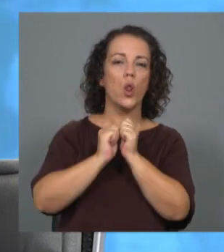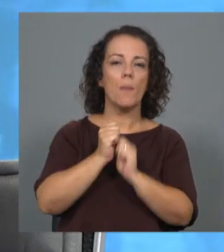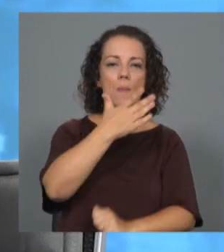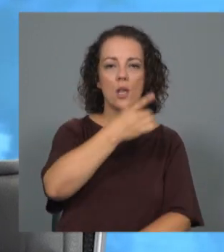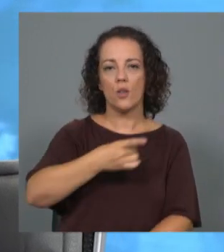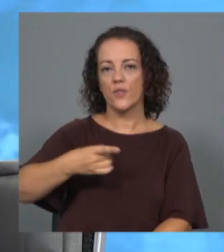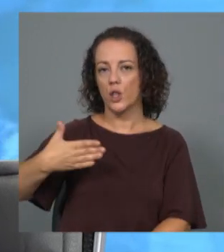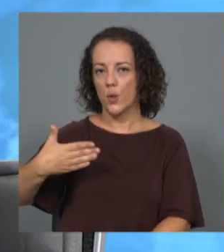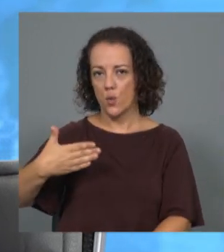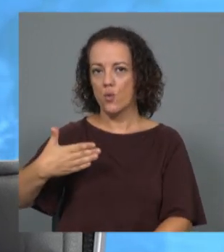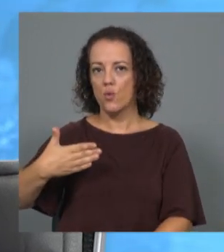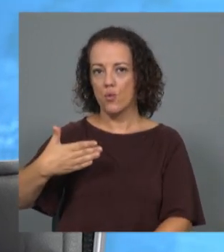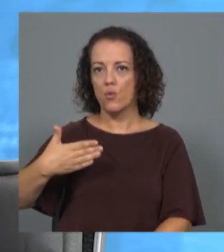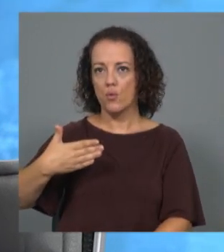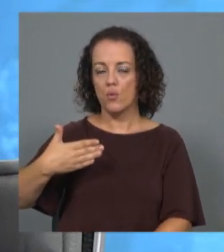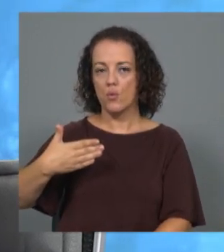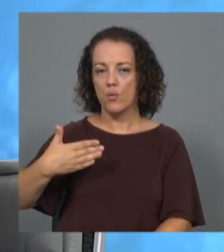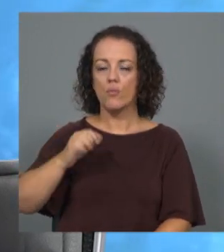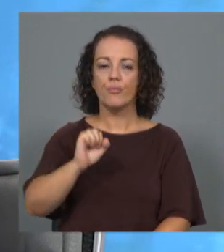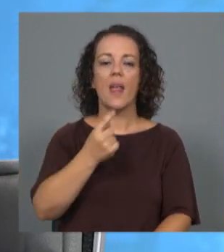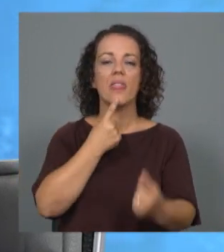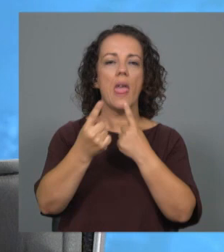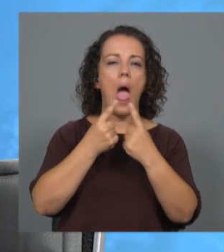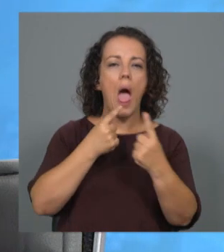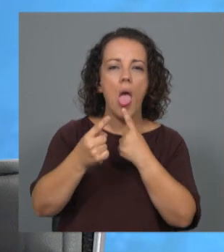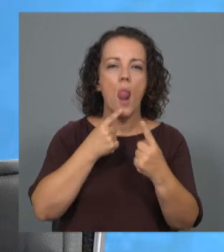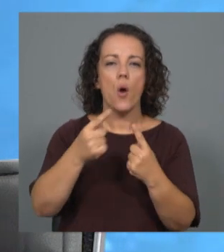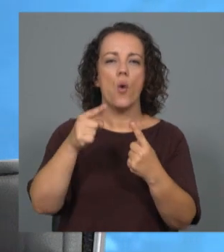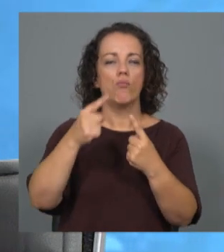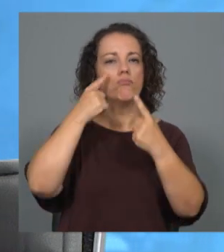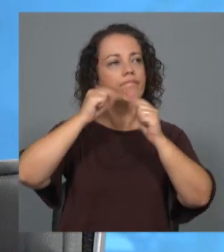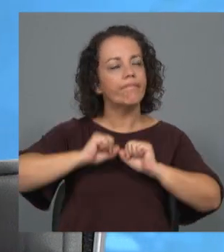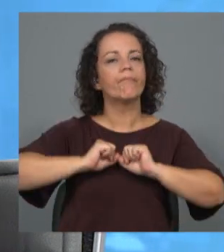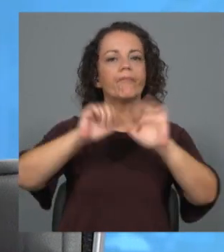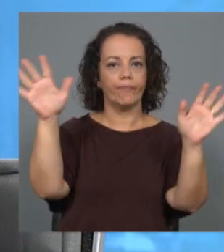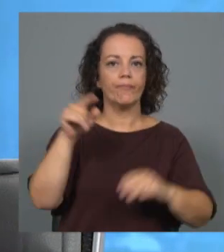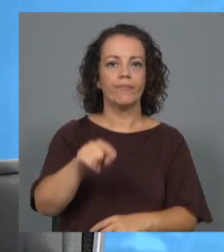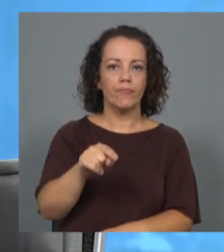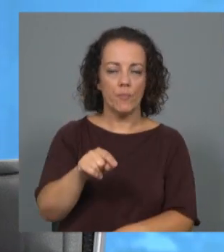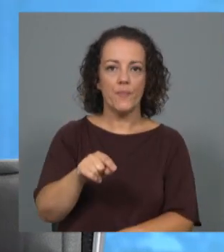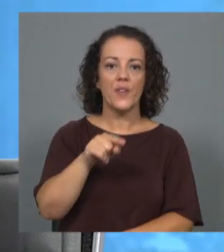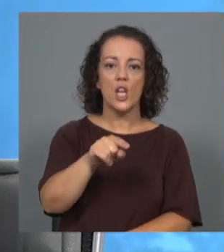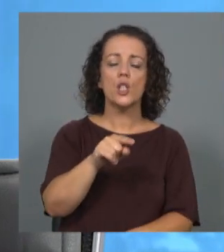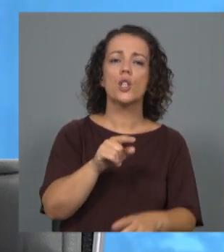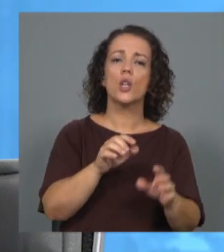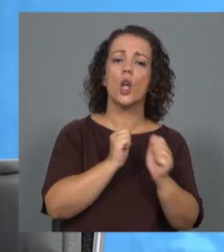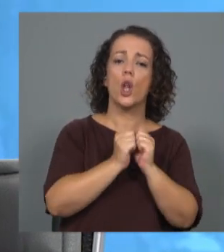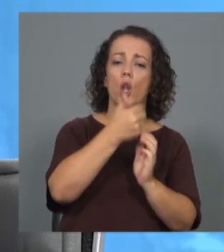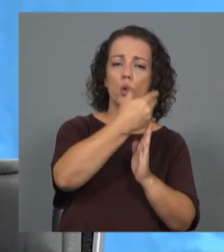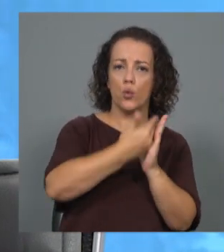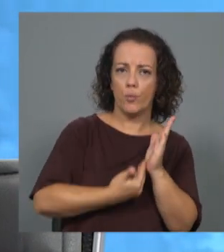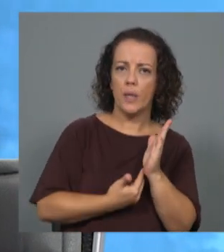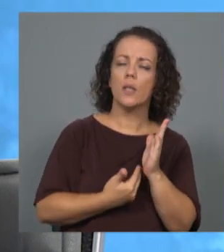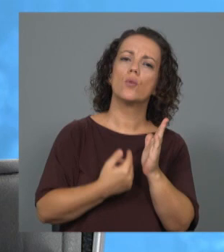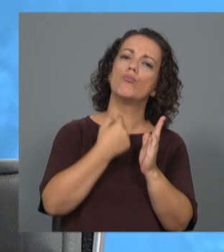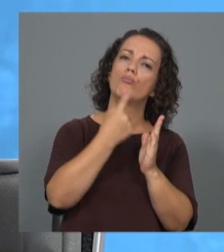1991, de Diálogo e Anúncio, que o documento refere 4 formas de